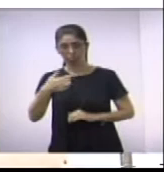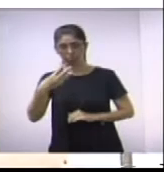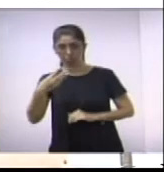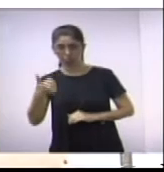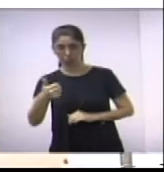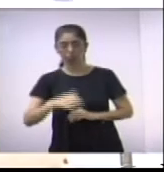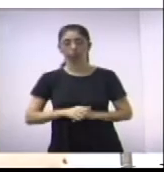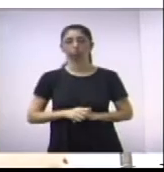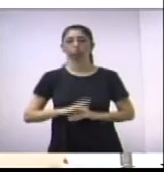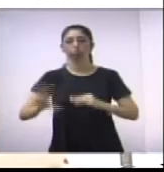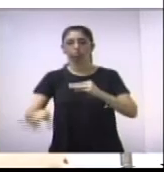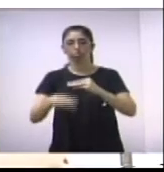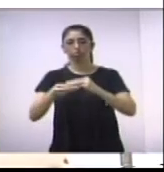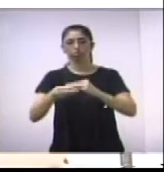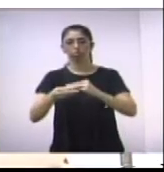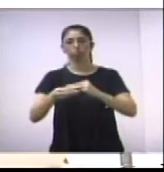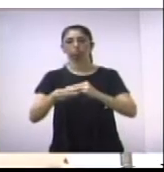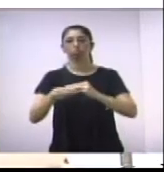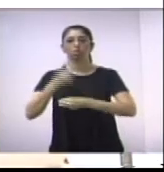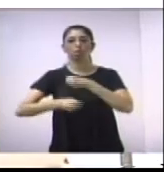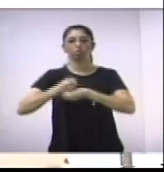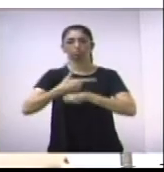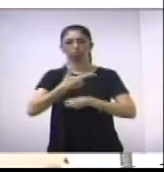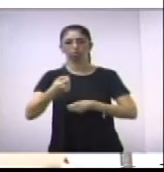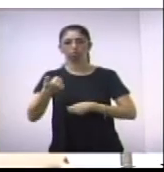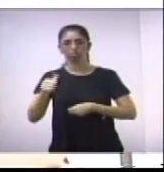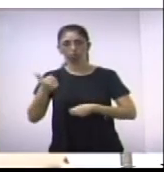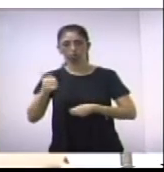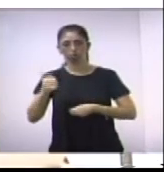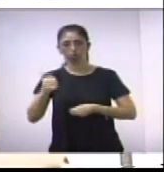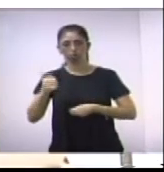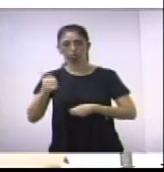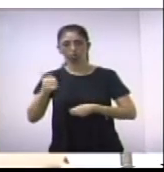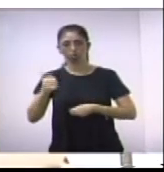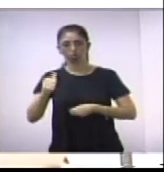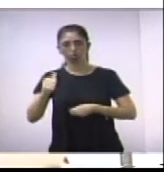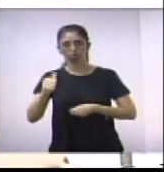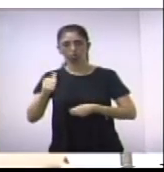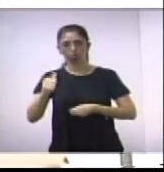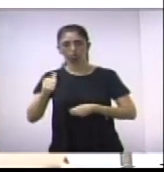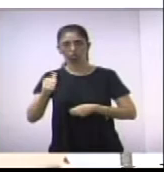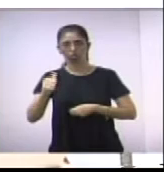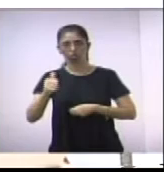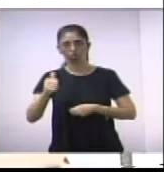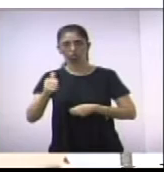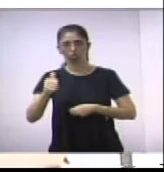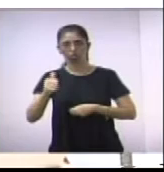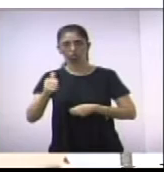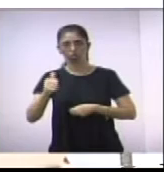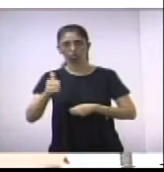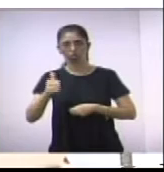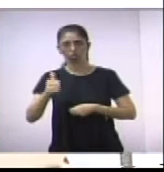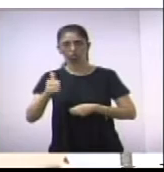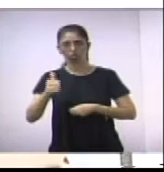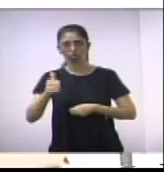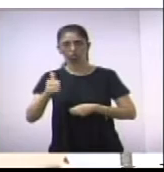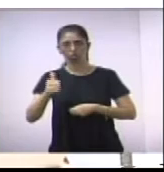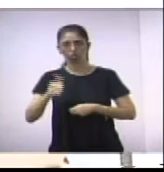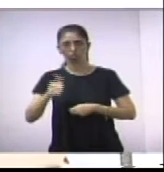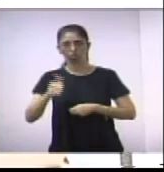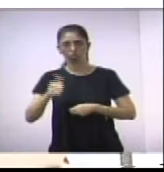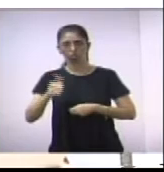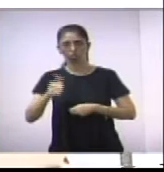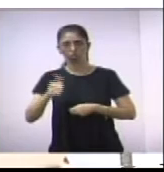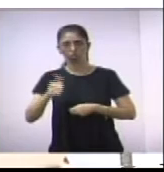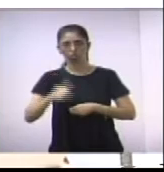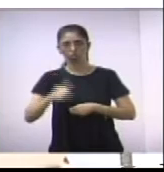5 de outubro de 2011, que versa sobre o adicional de hora-escala dos funcionários públicos municipais, visando